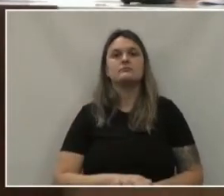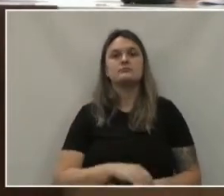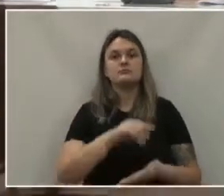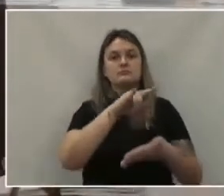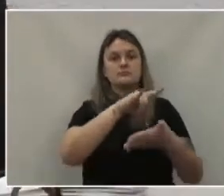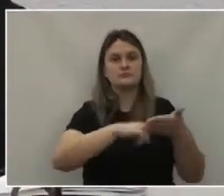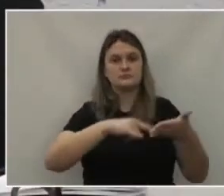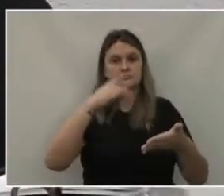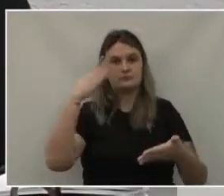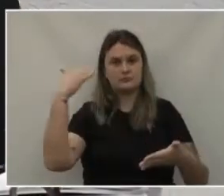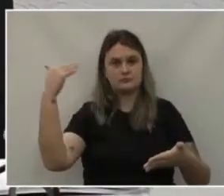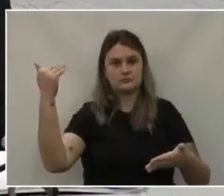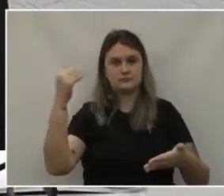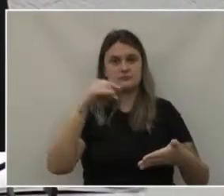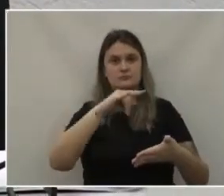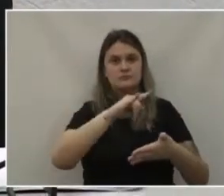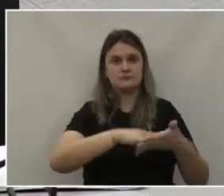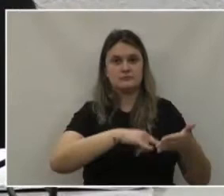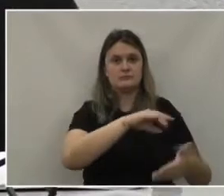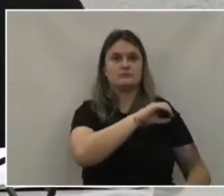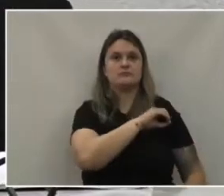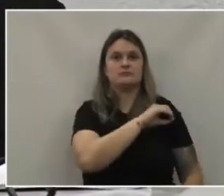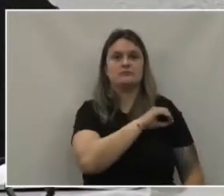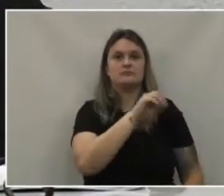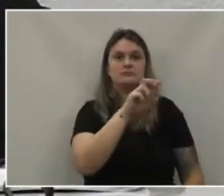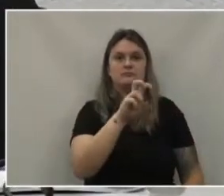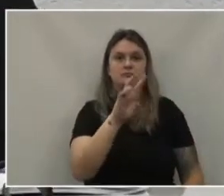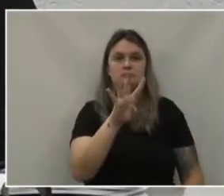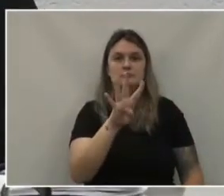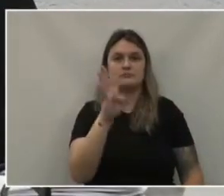Moções. Moção número